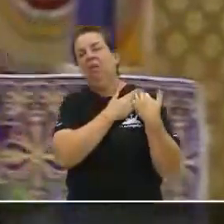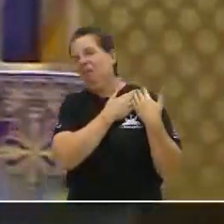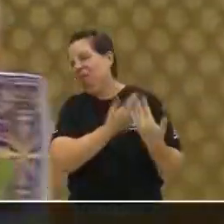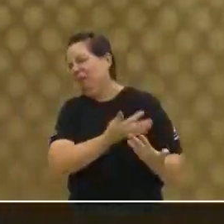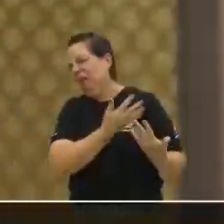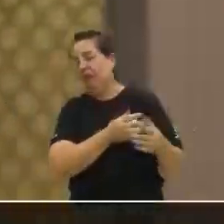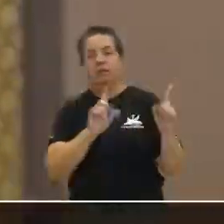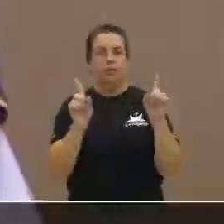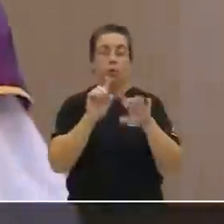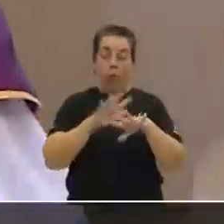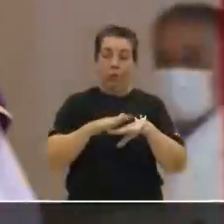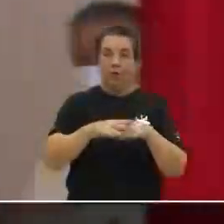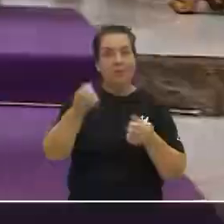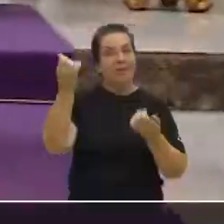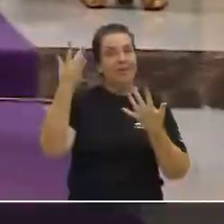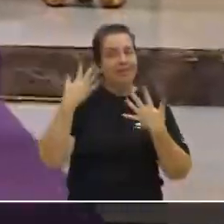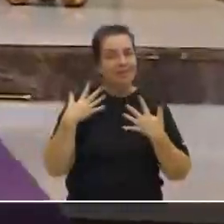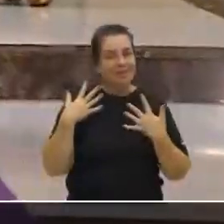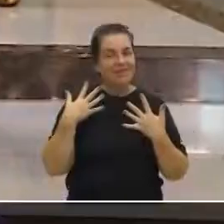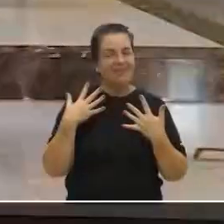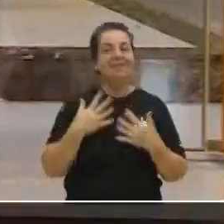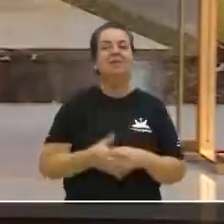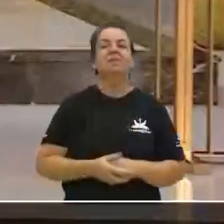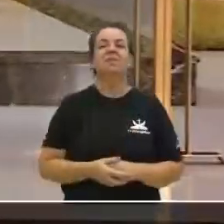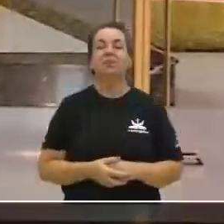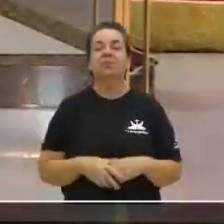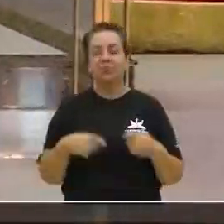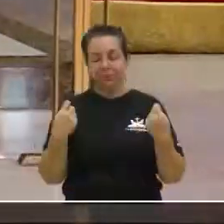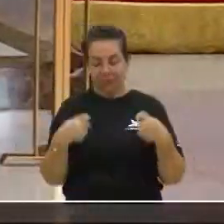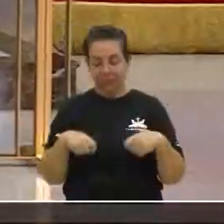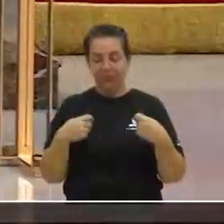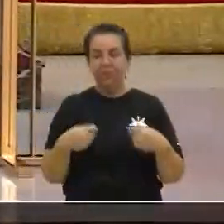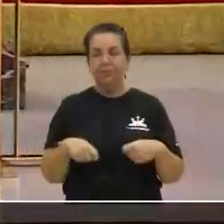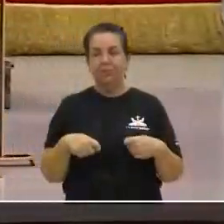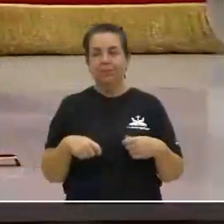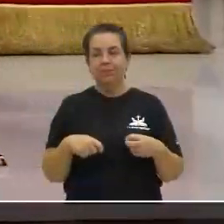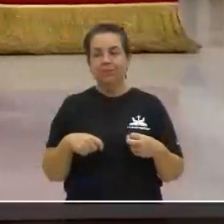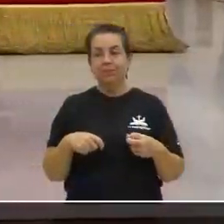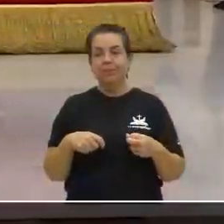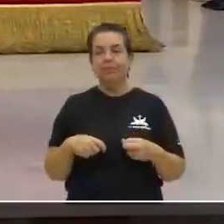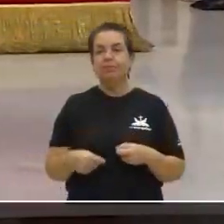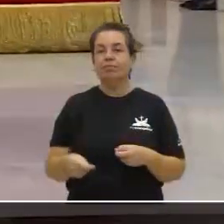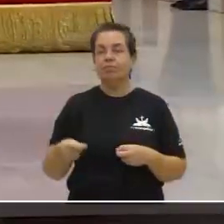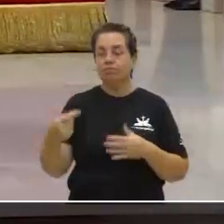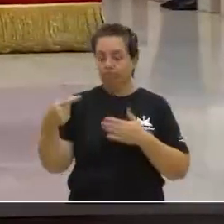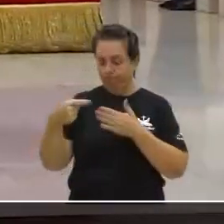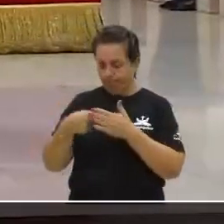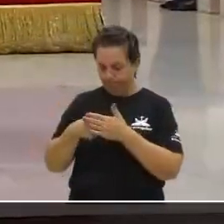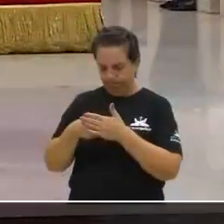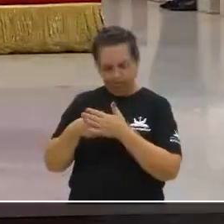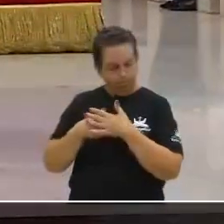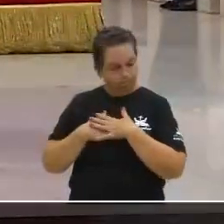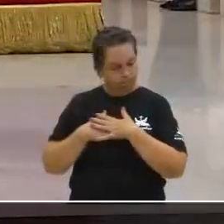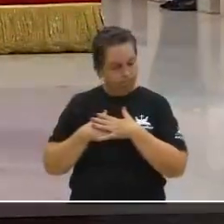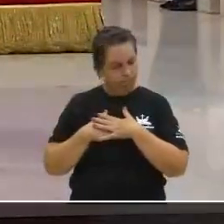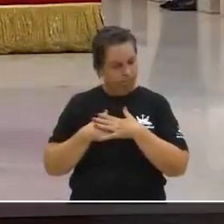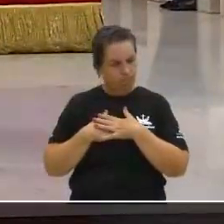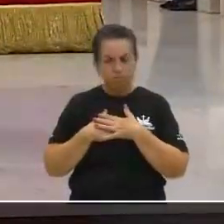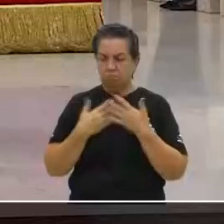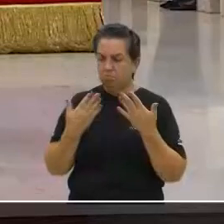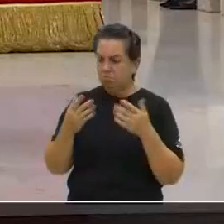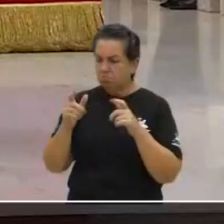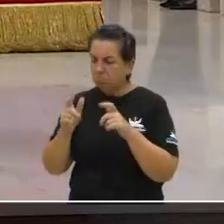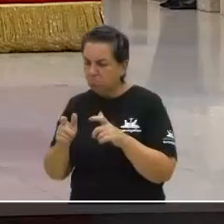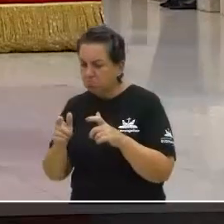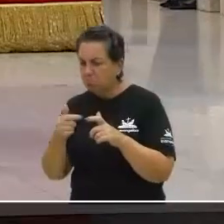é uma graça. É preciso se perguntar: onde